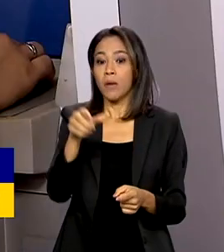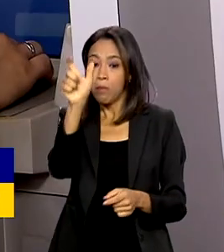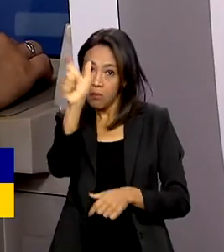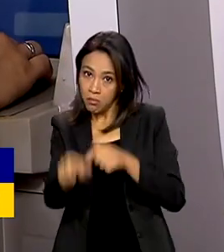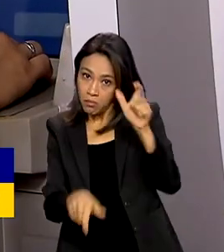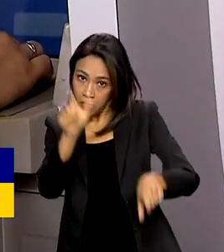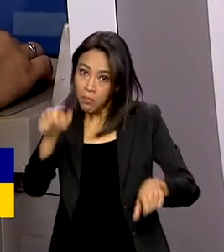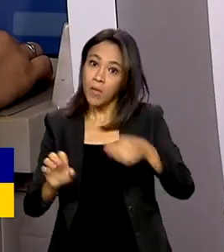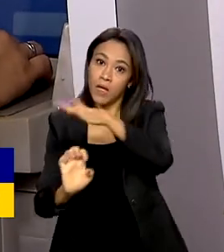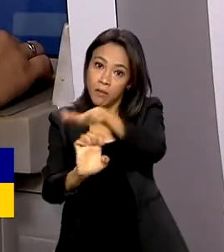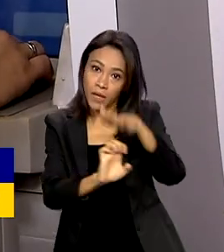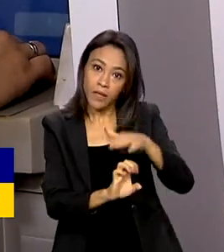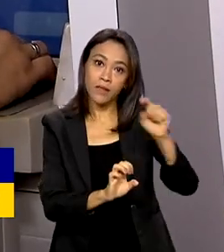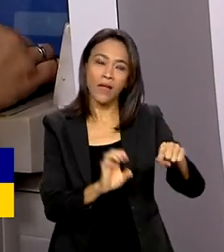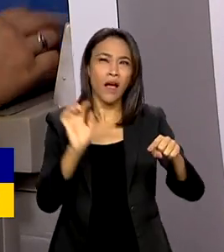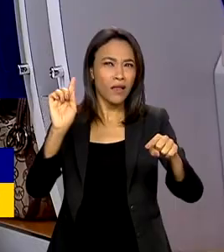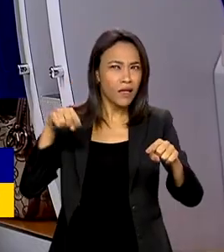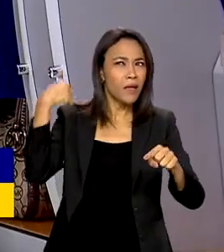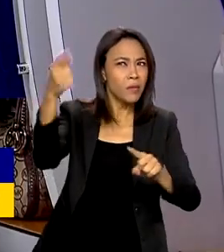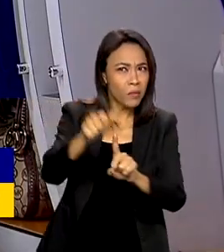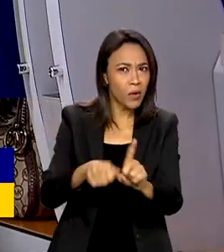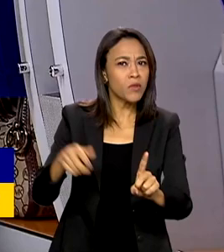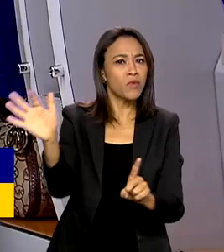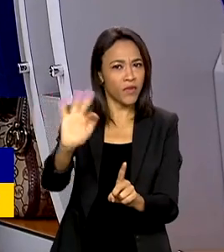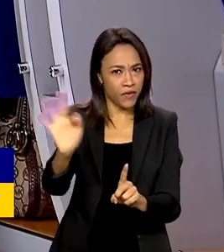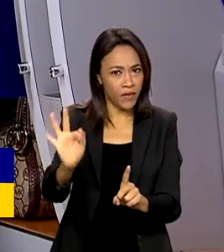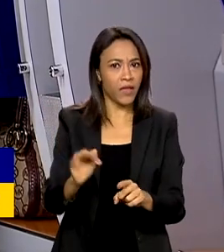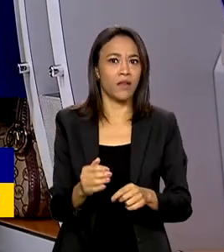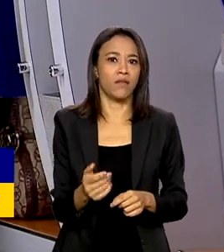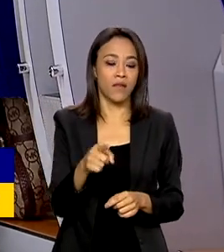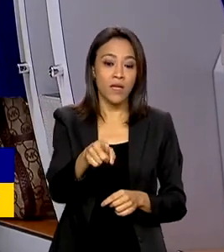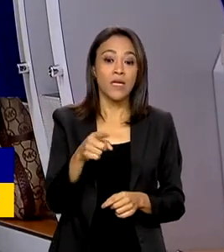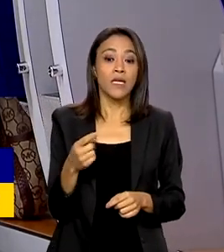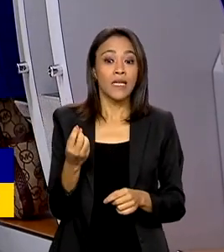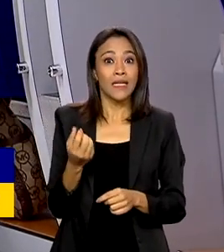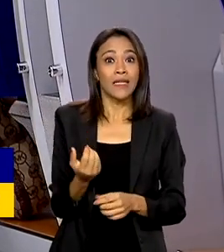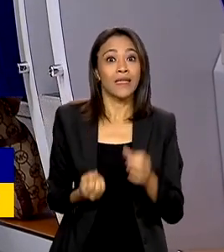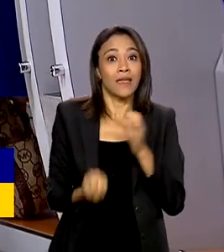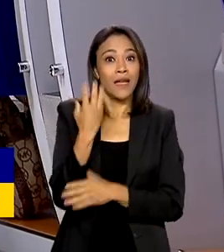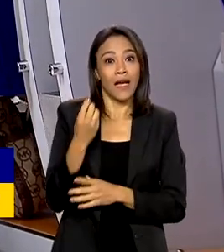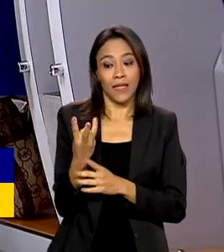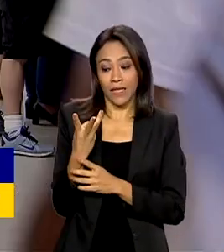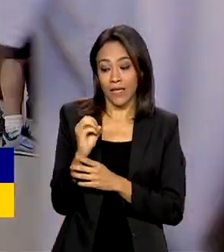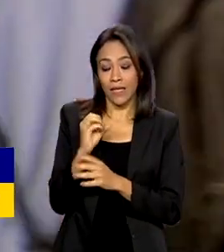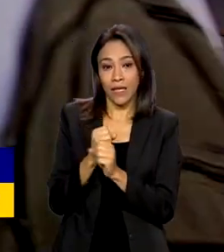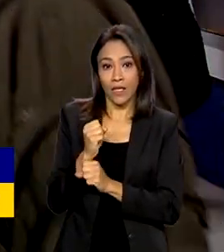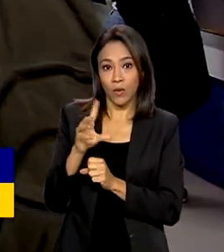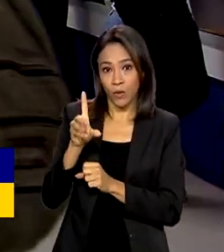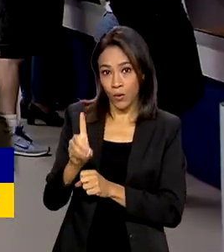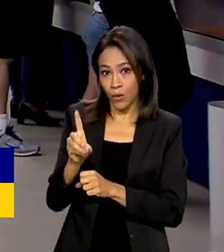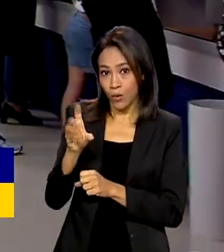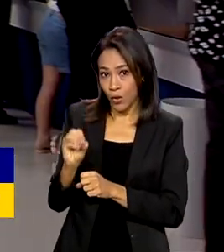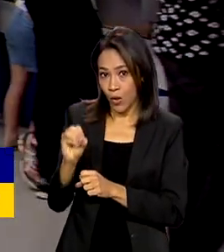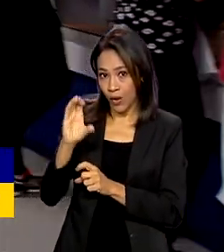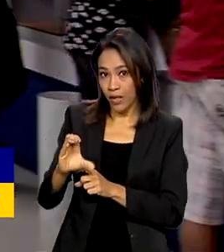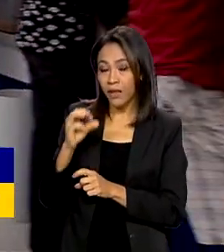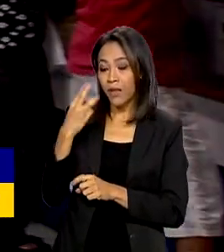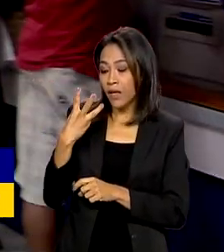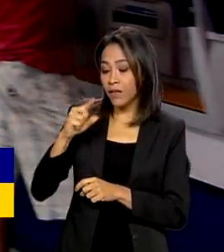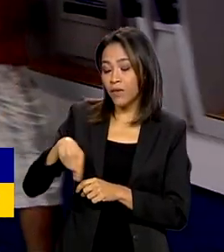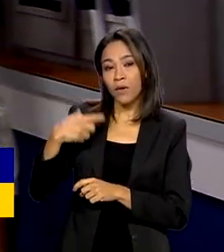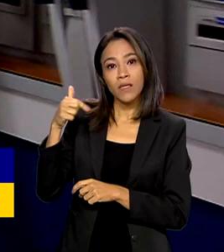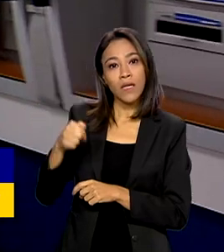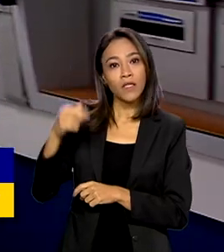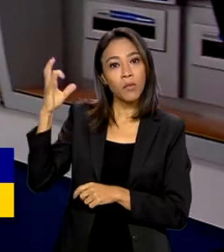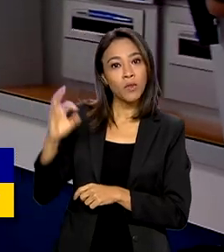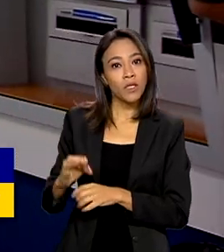jurídicas até fevereiro do ano que vem. Criado há mais de 30 anos, o DOC somou apenas 3,7% do total